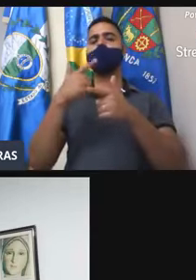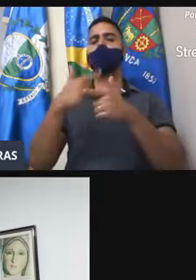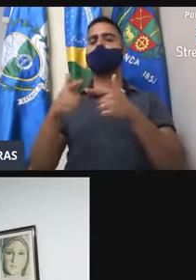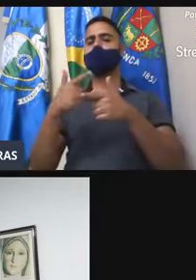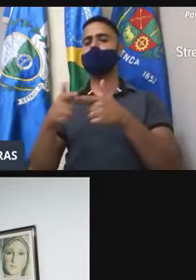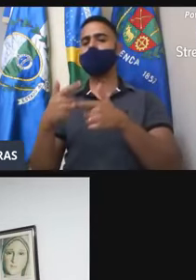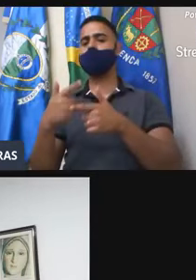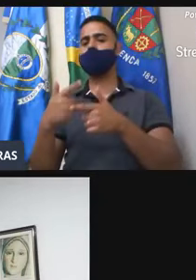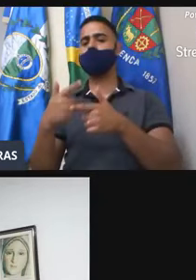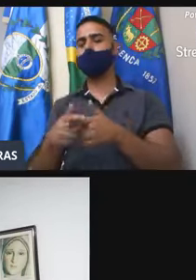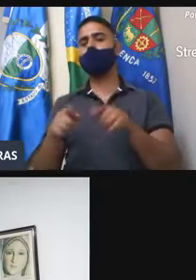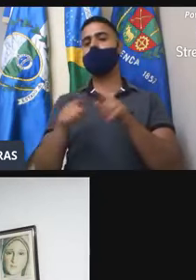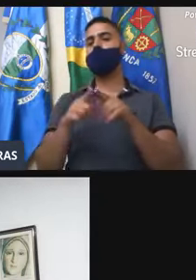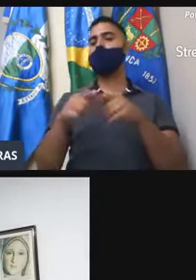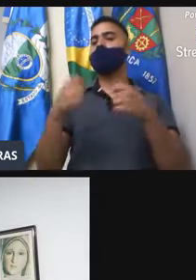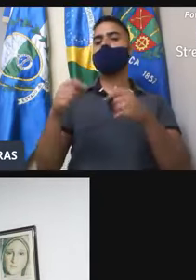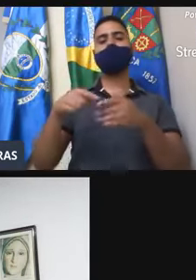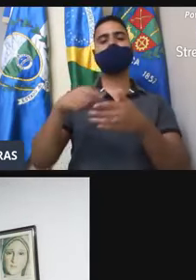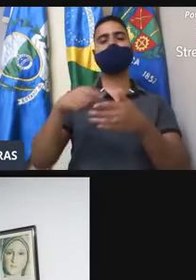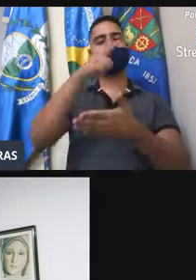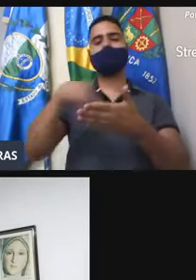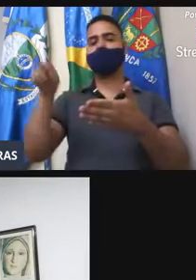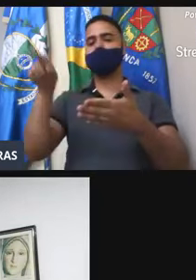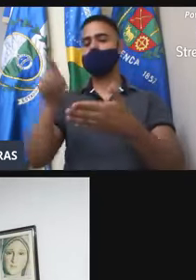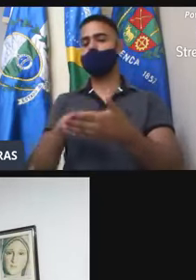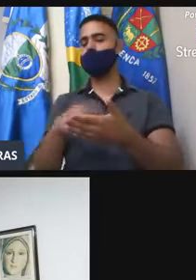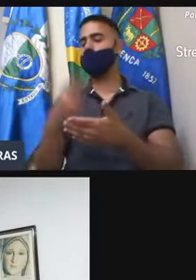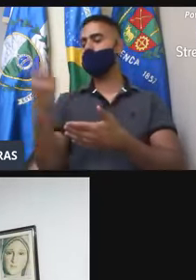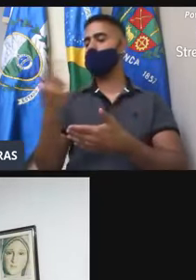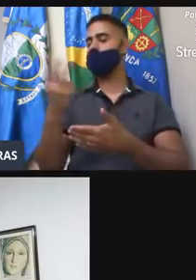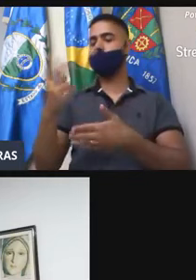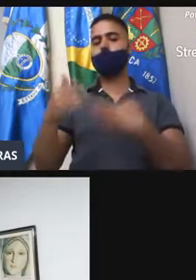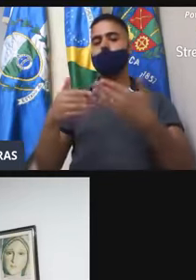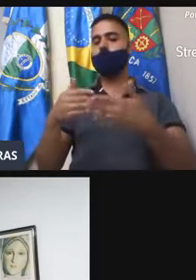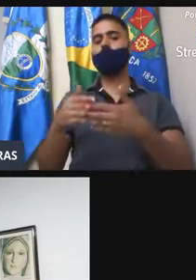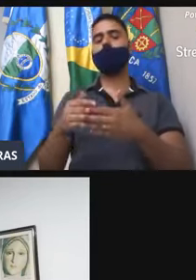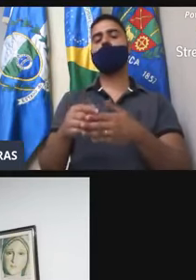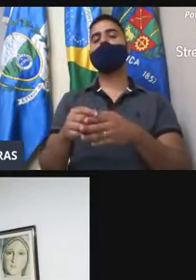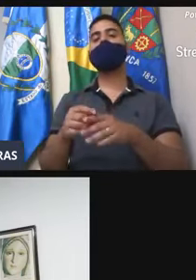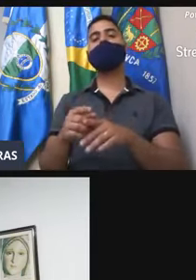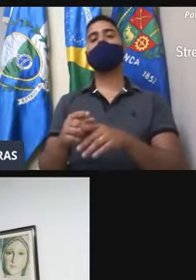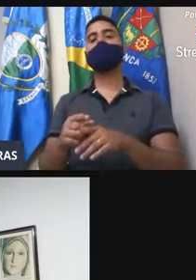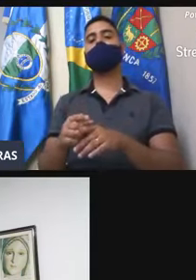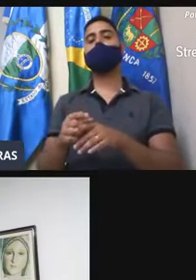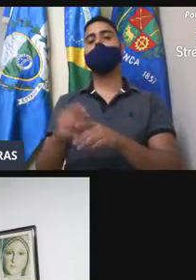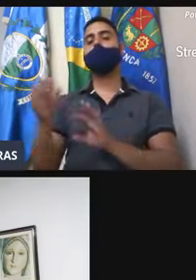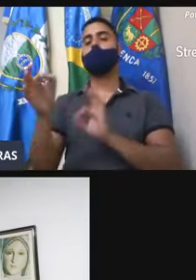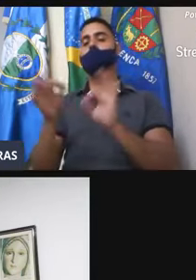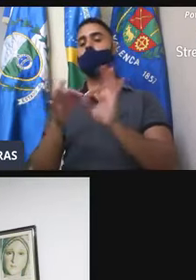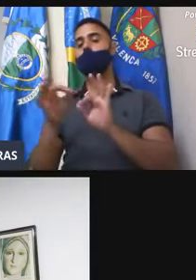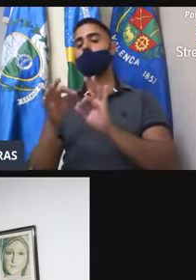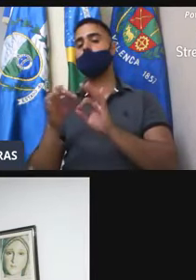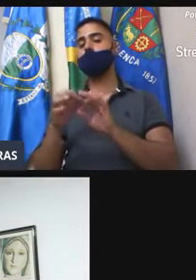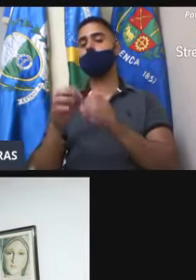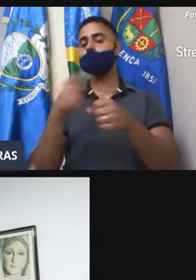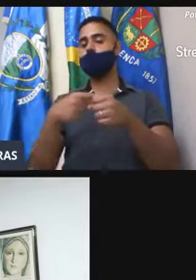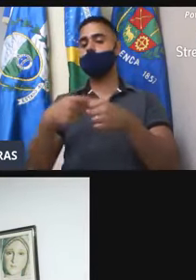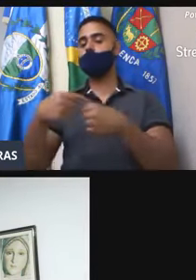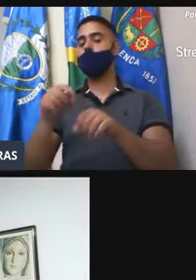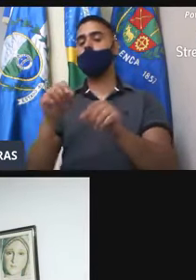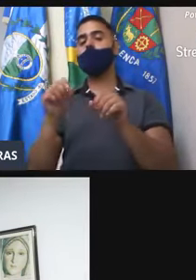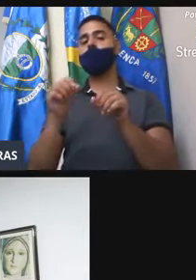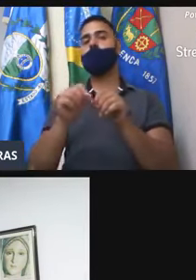problemas e eles tiveram que ser anulados, tá? Os dois processos se encontram no planejamento urbano, que